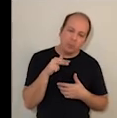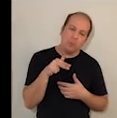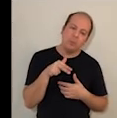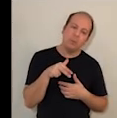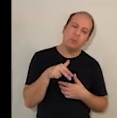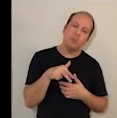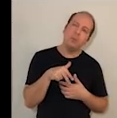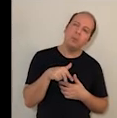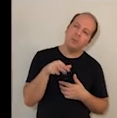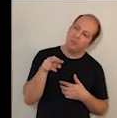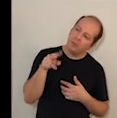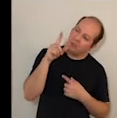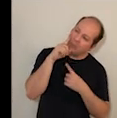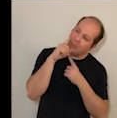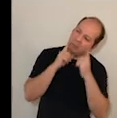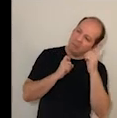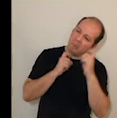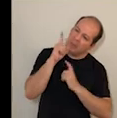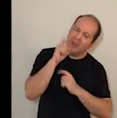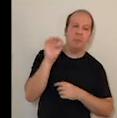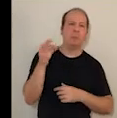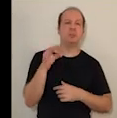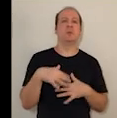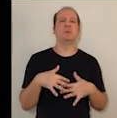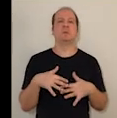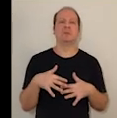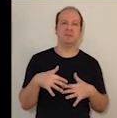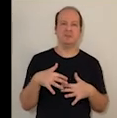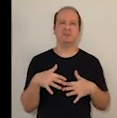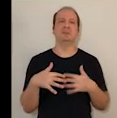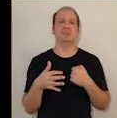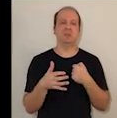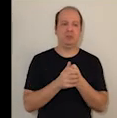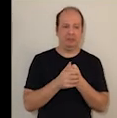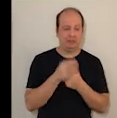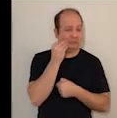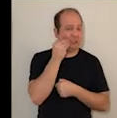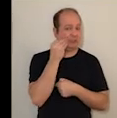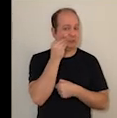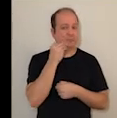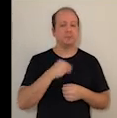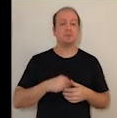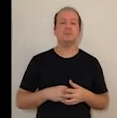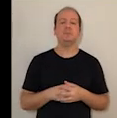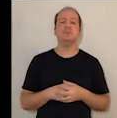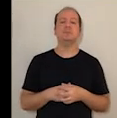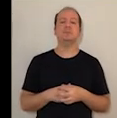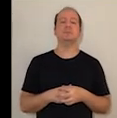observa avidamente as expressões dos presentes. Mosca, tremendo, tenta se esconder.